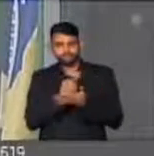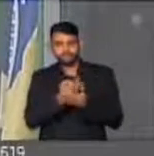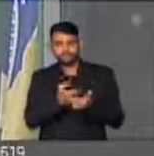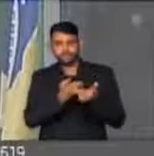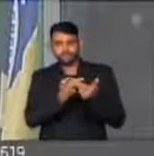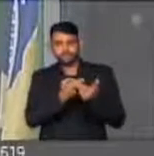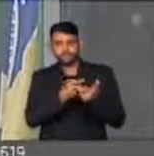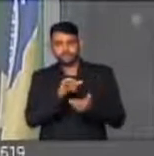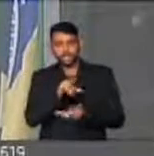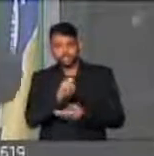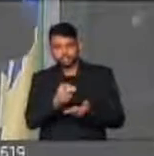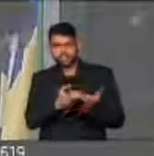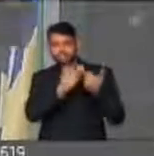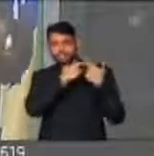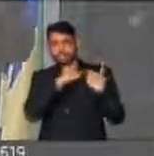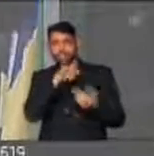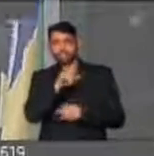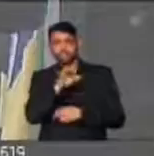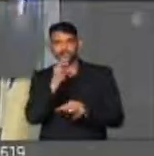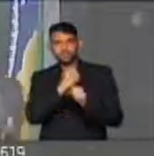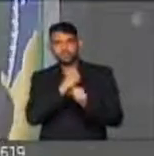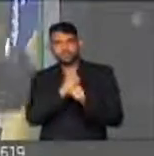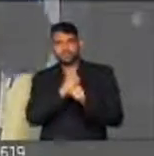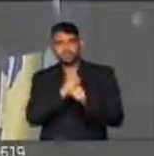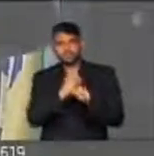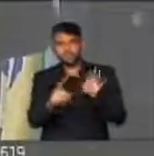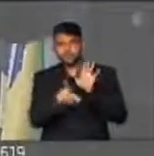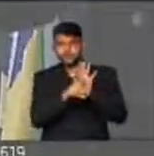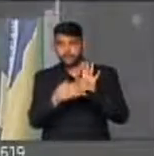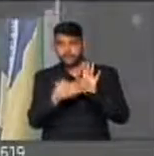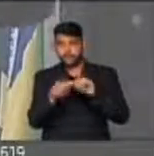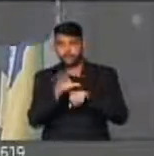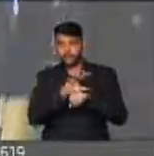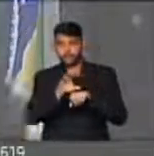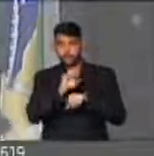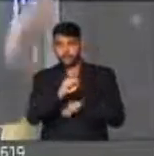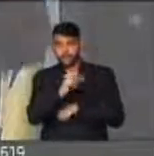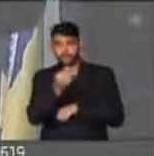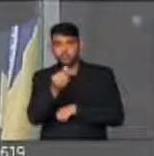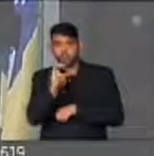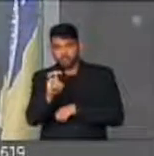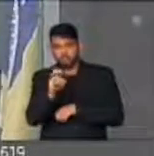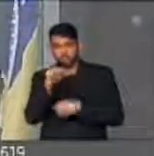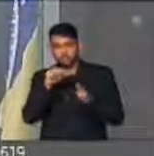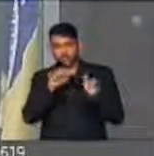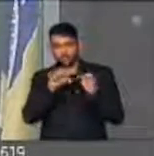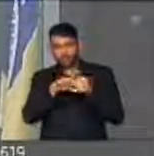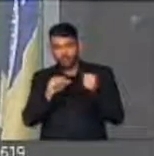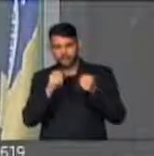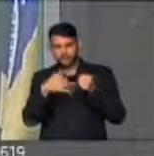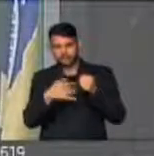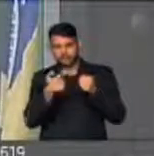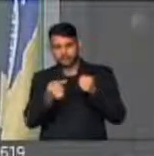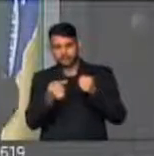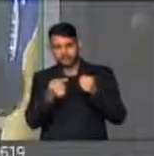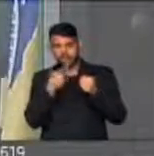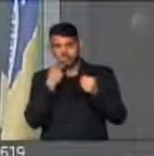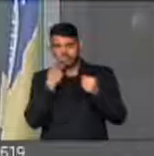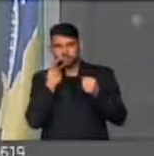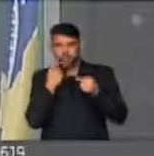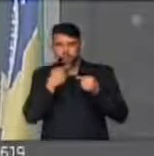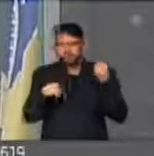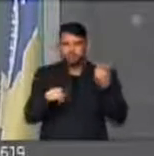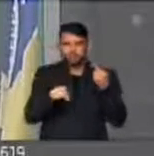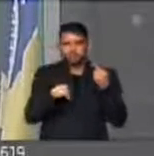de responsabilidade, previsto na Constituição, no artigo 85, parágrafo 7º, e ele